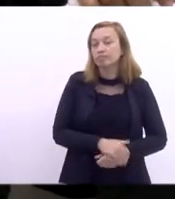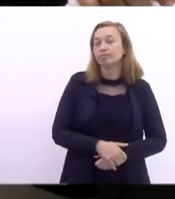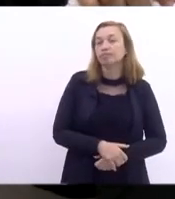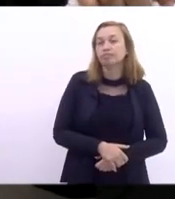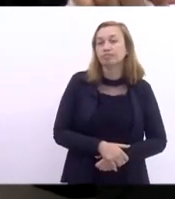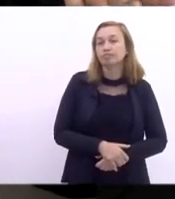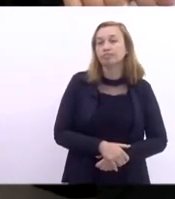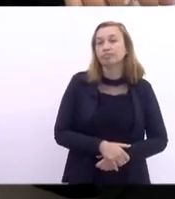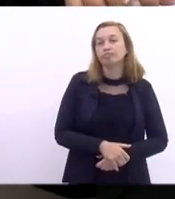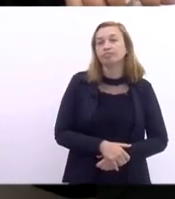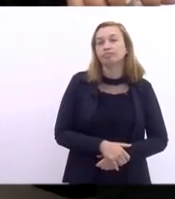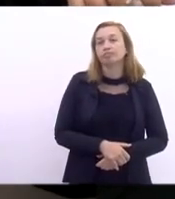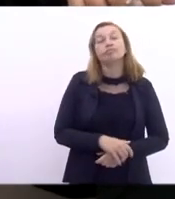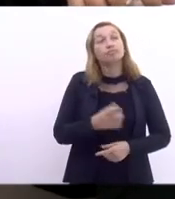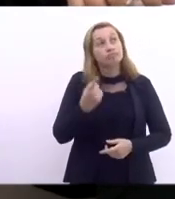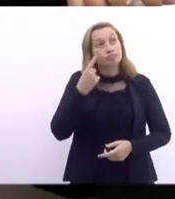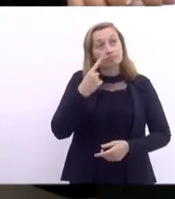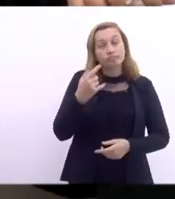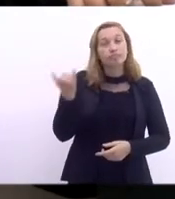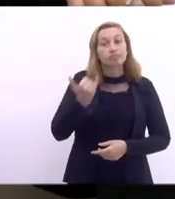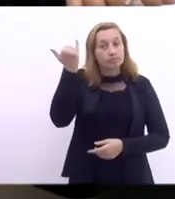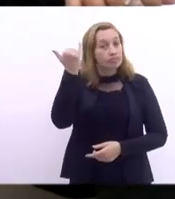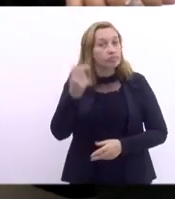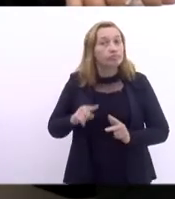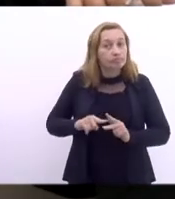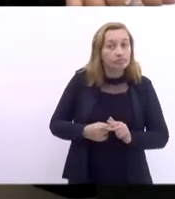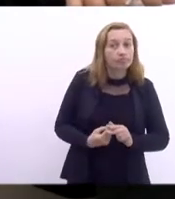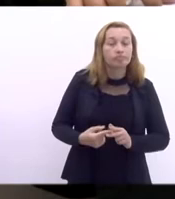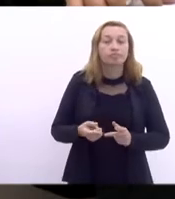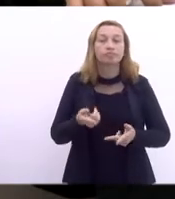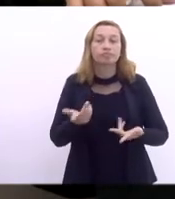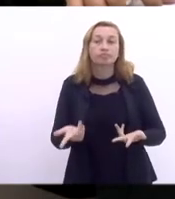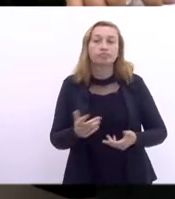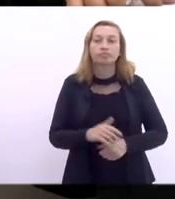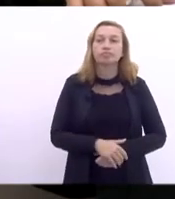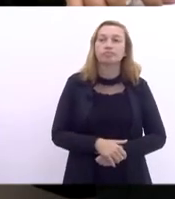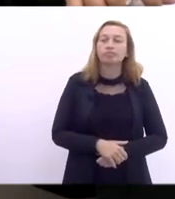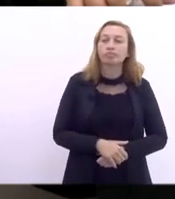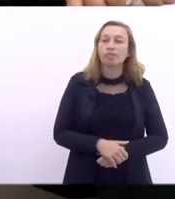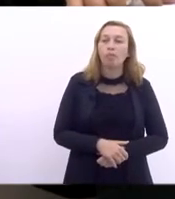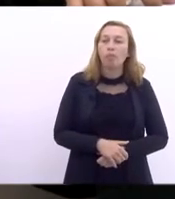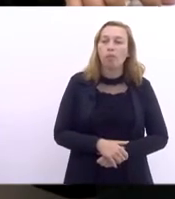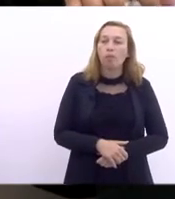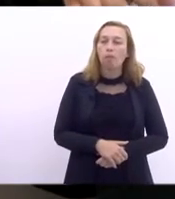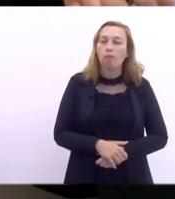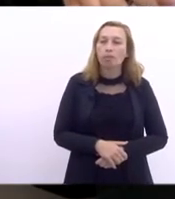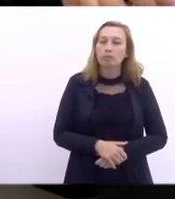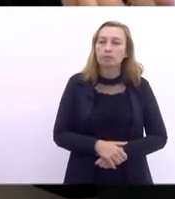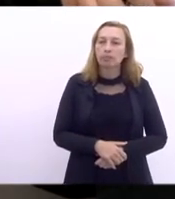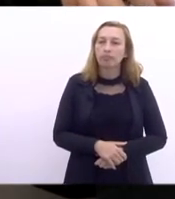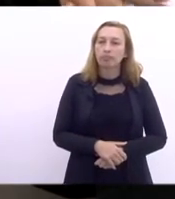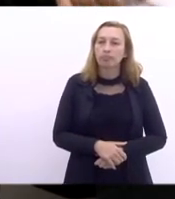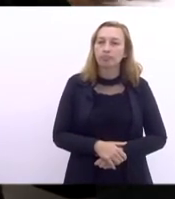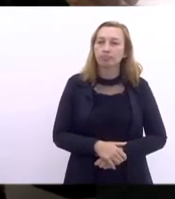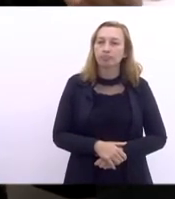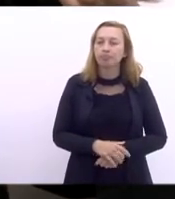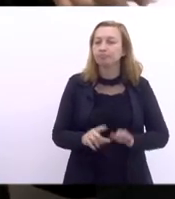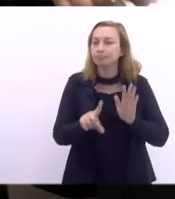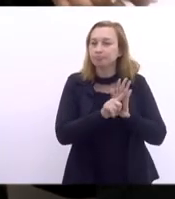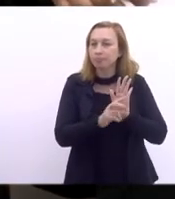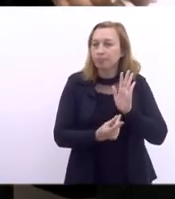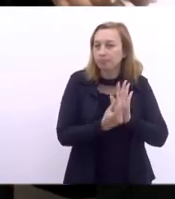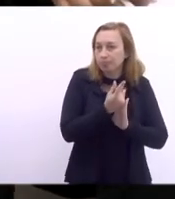essa questão assim eu também entendo importante chamar a atenção o controle posteriori né Essas projeções da ele deu